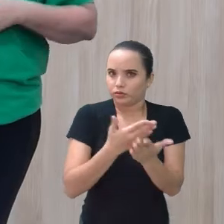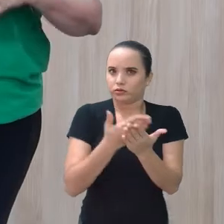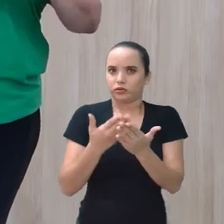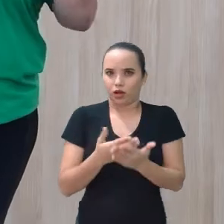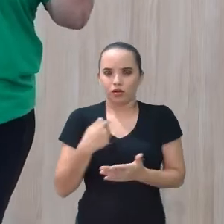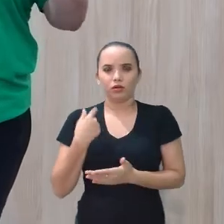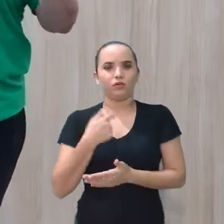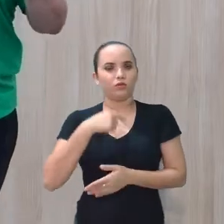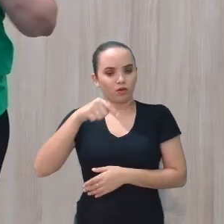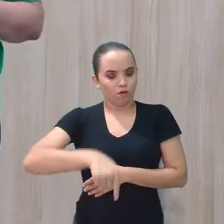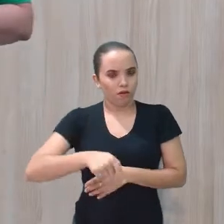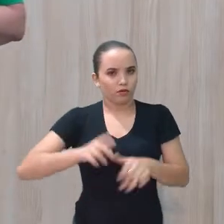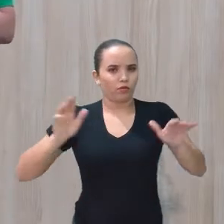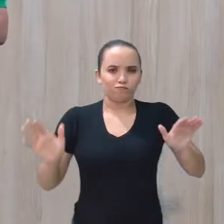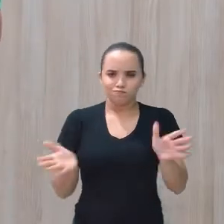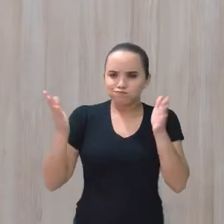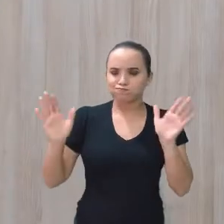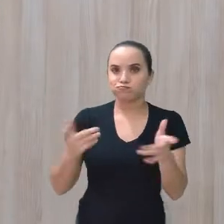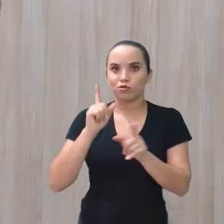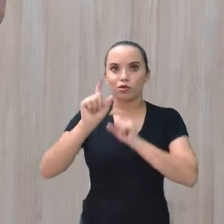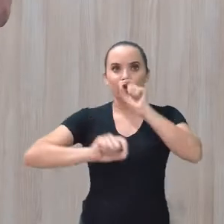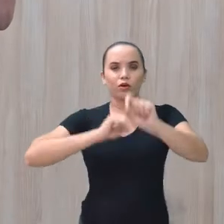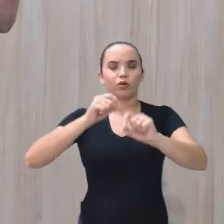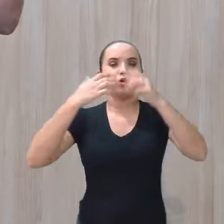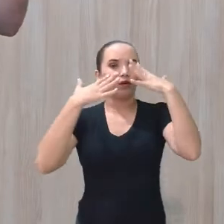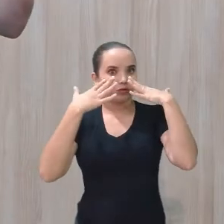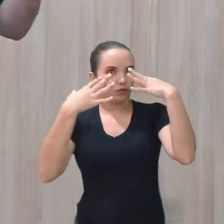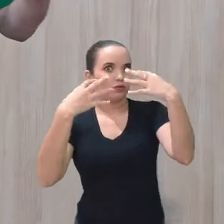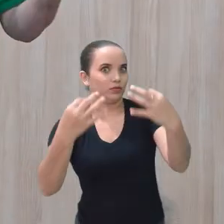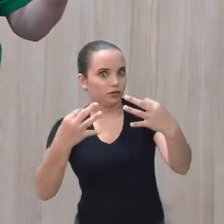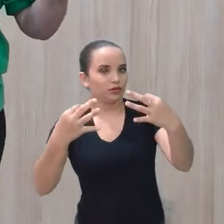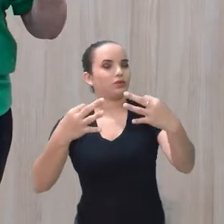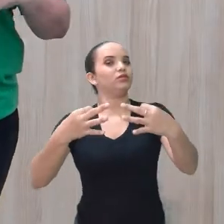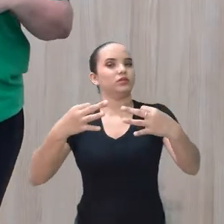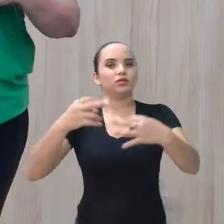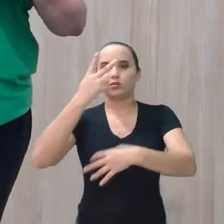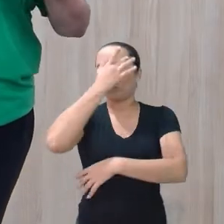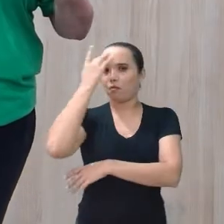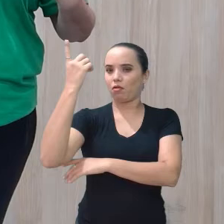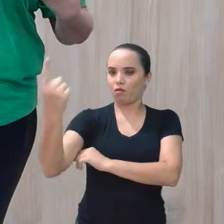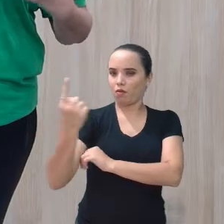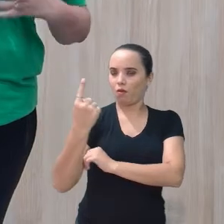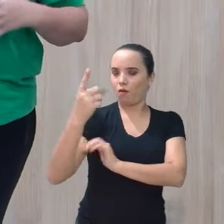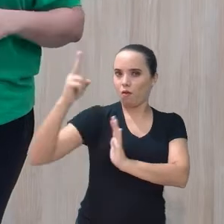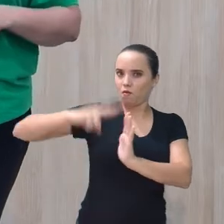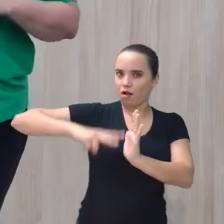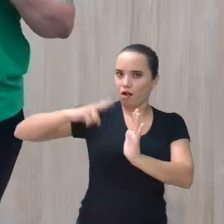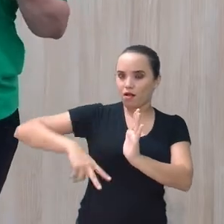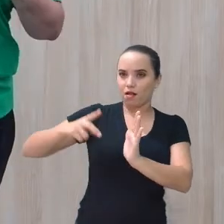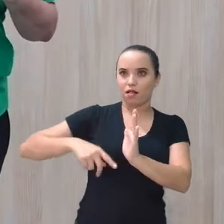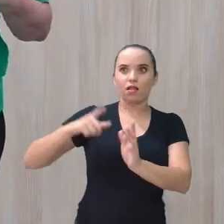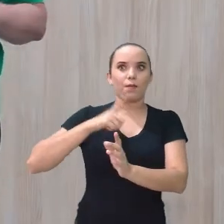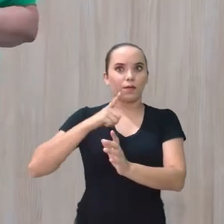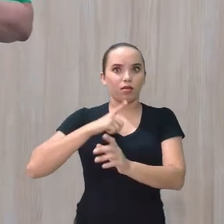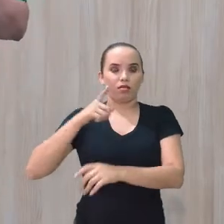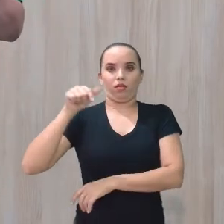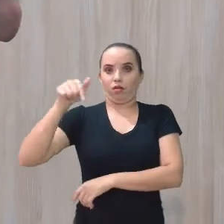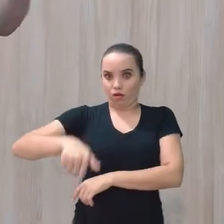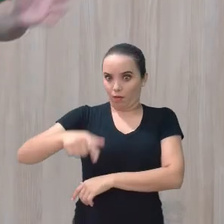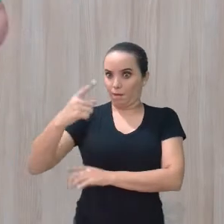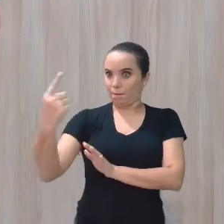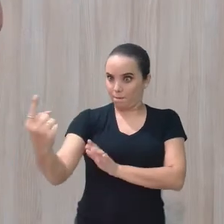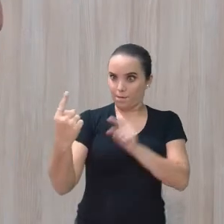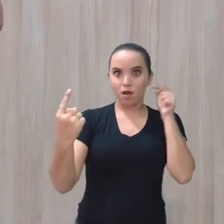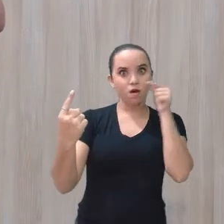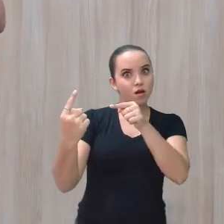vocês, é chamar a atenção do leitor, criar essa expectativa, o interesse para